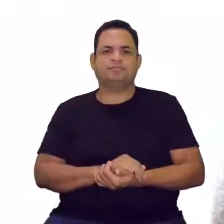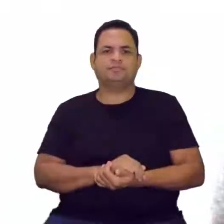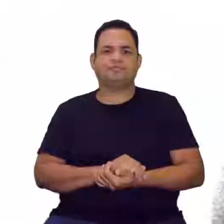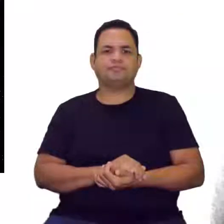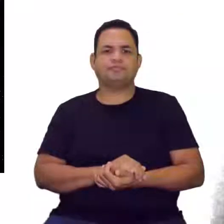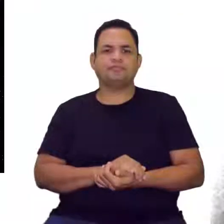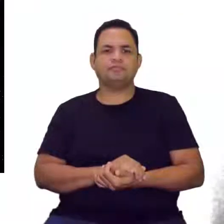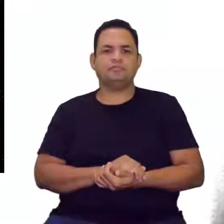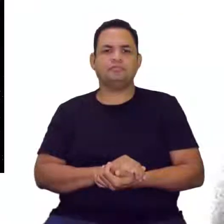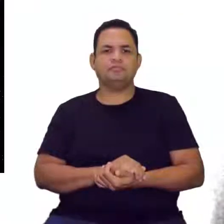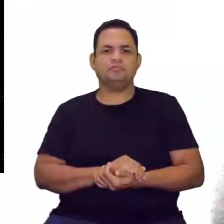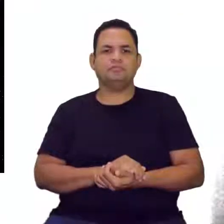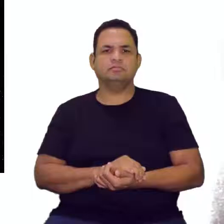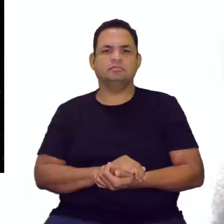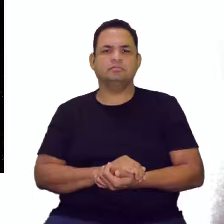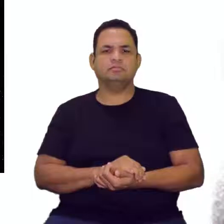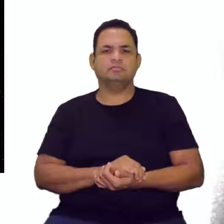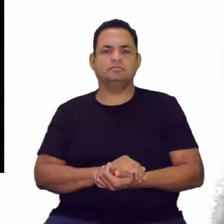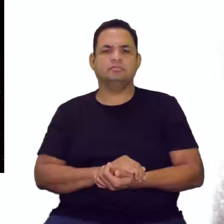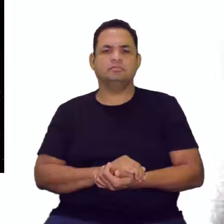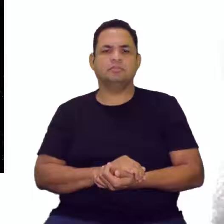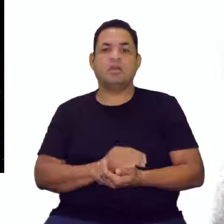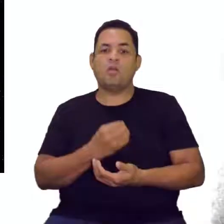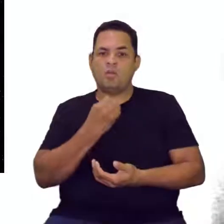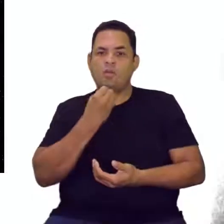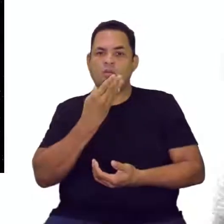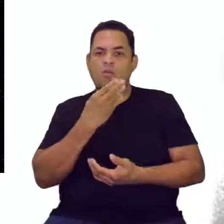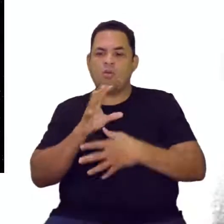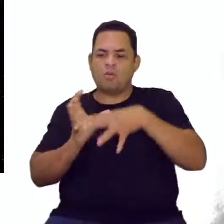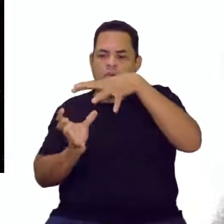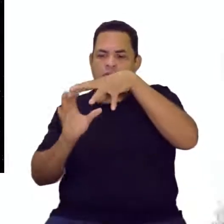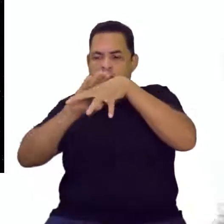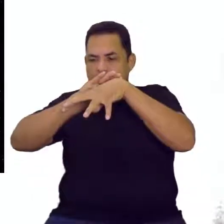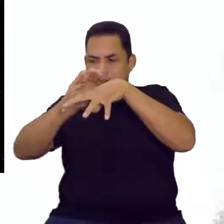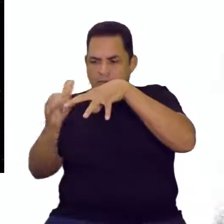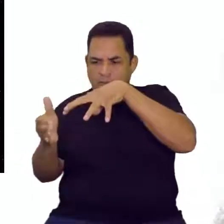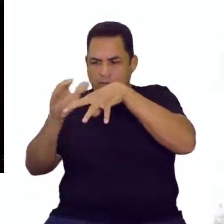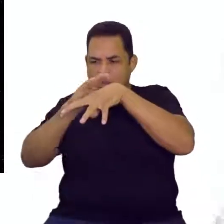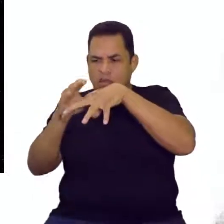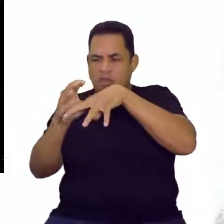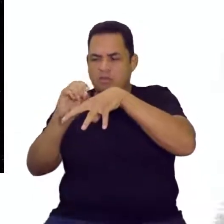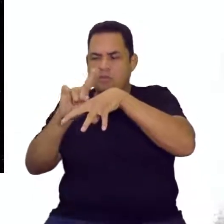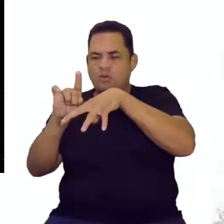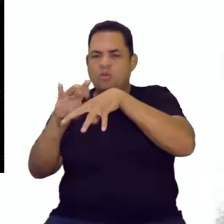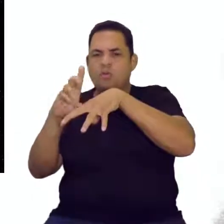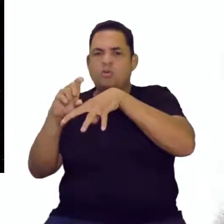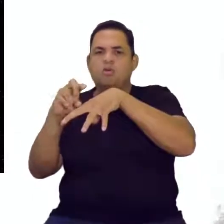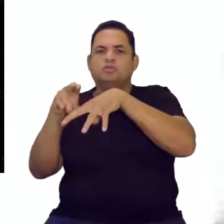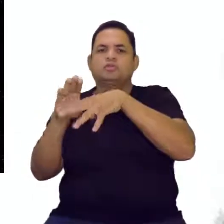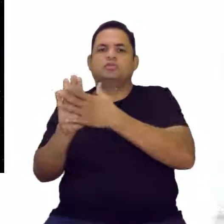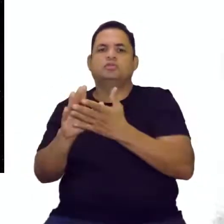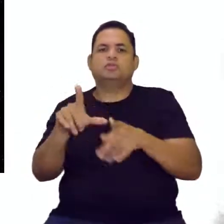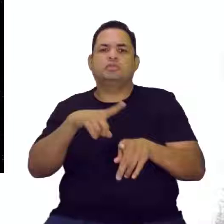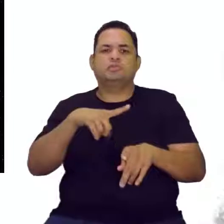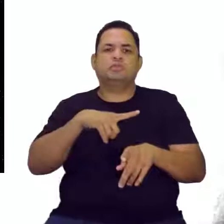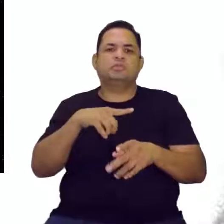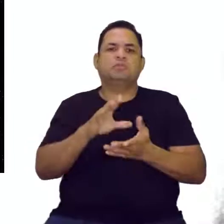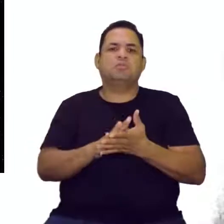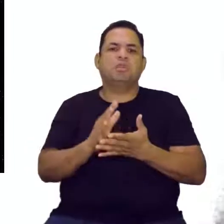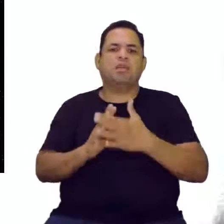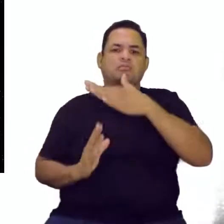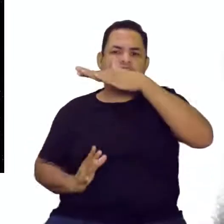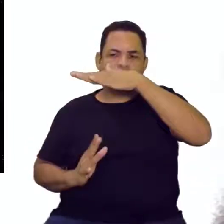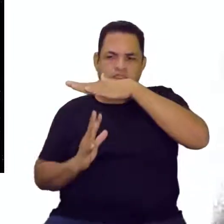Então a gente vê que outro benefício da camada de ozônio é a produção do efeito